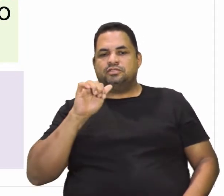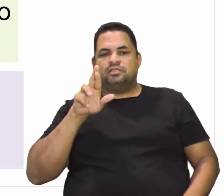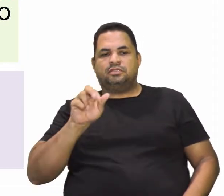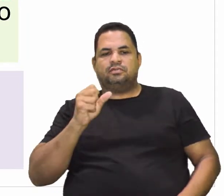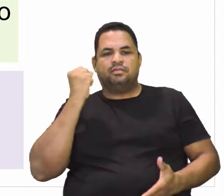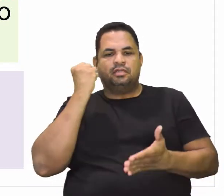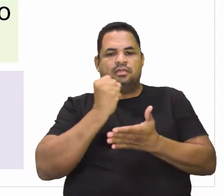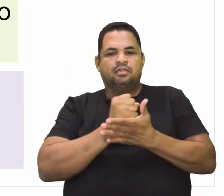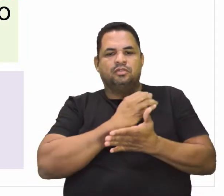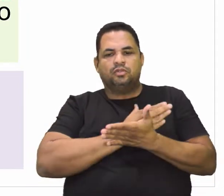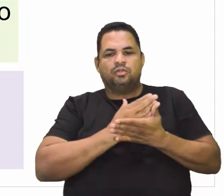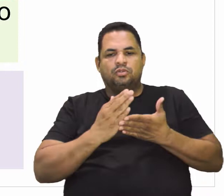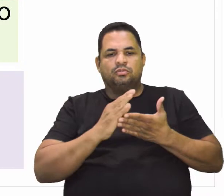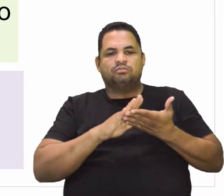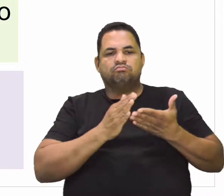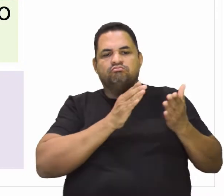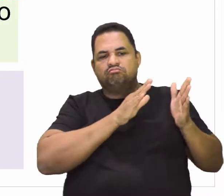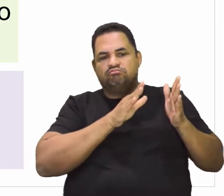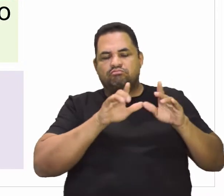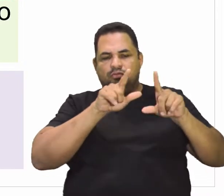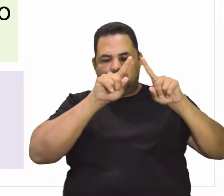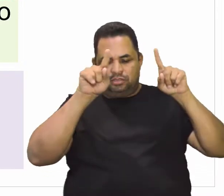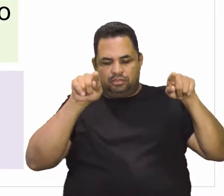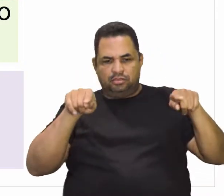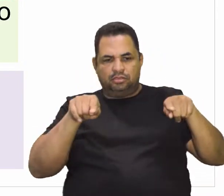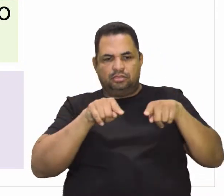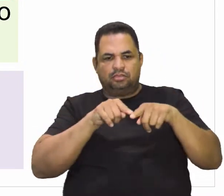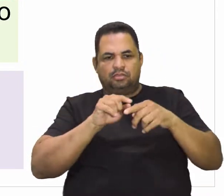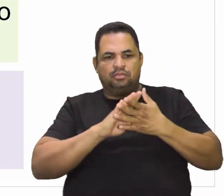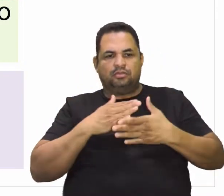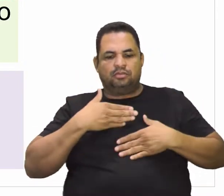o início do calendário muçulmano.